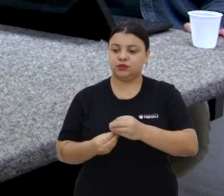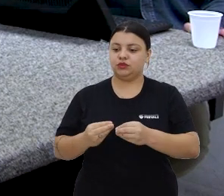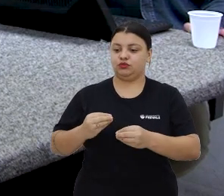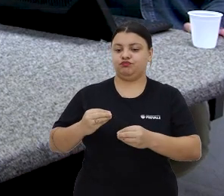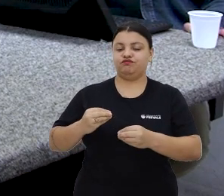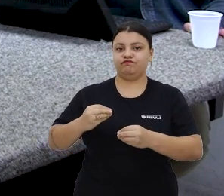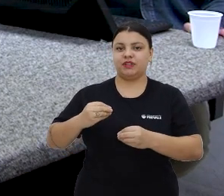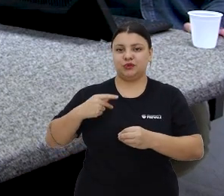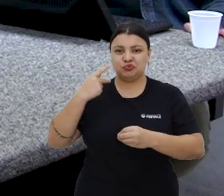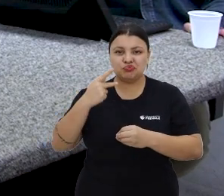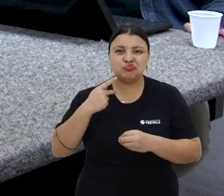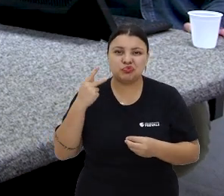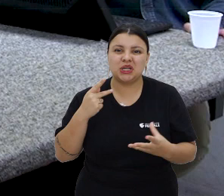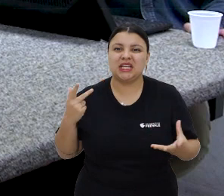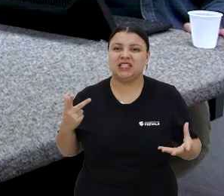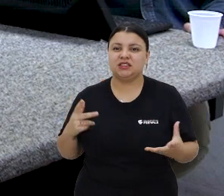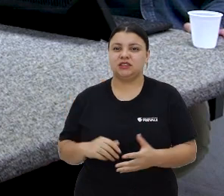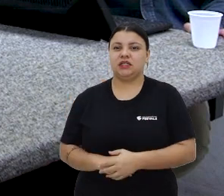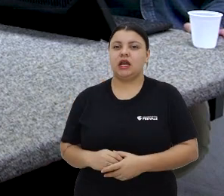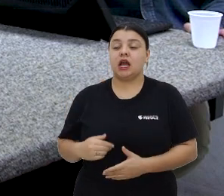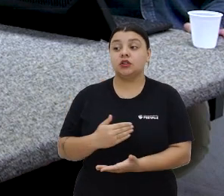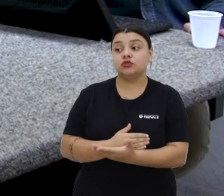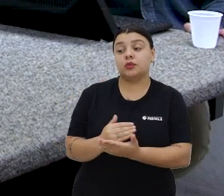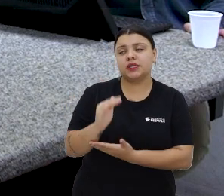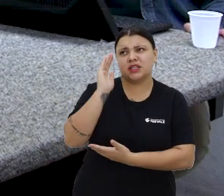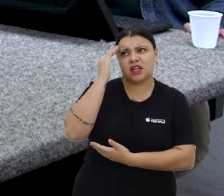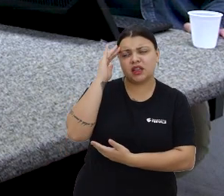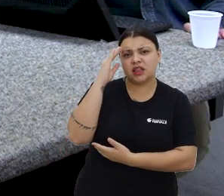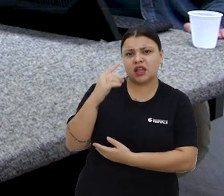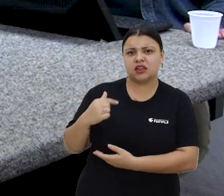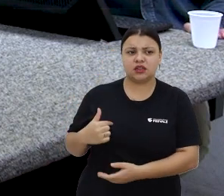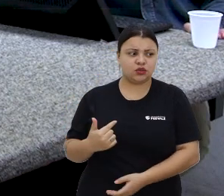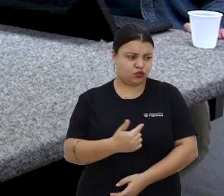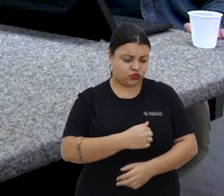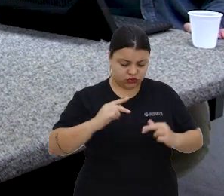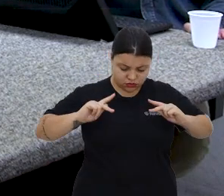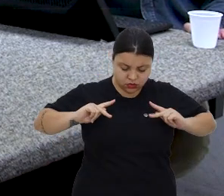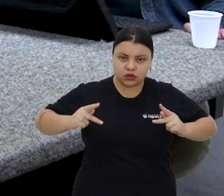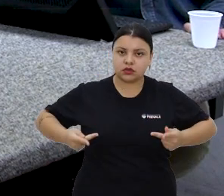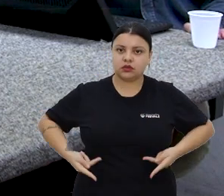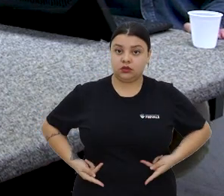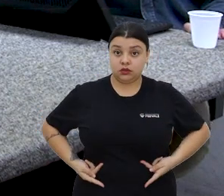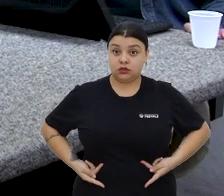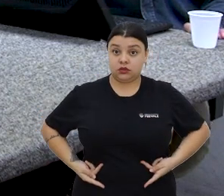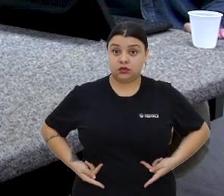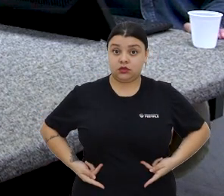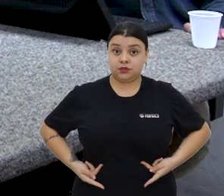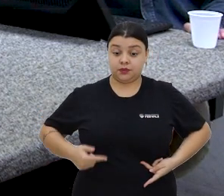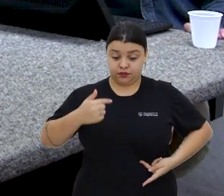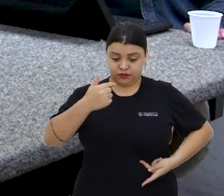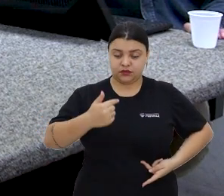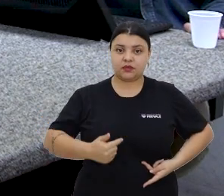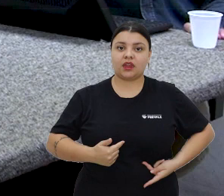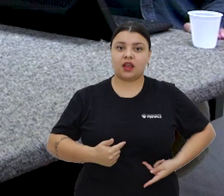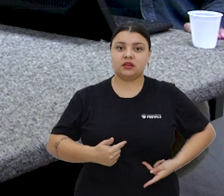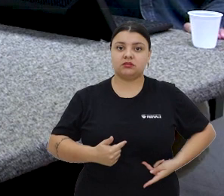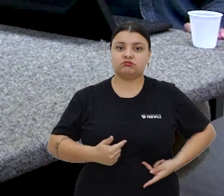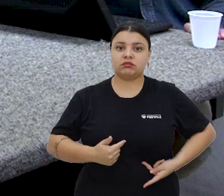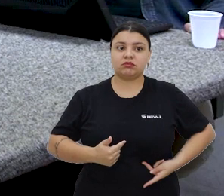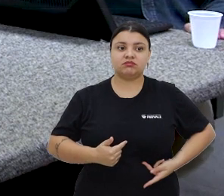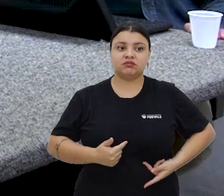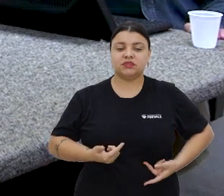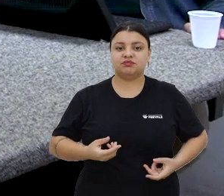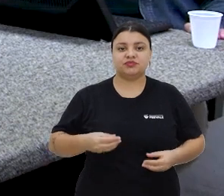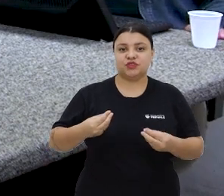porque a gente começa a entender que os nossos corpos, eles são peças vulneráveis